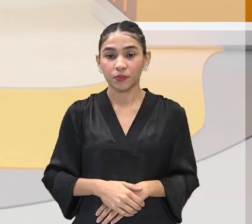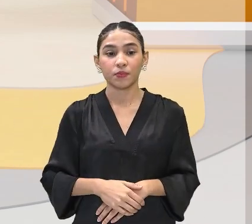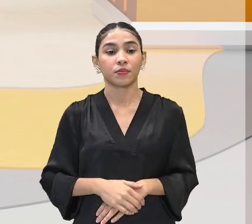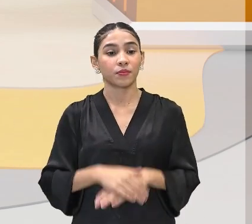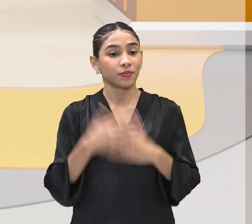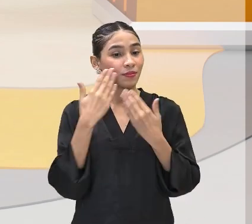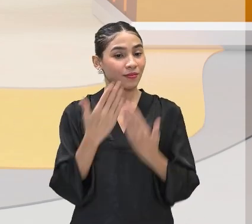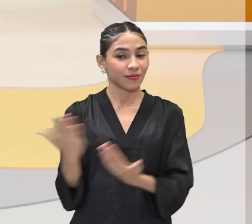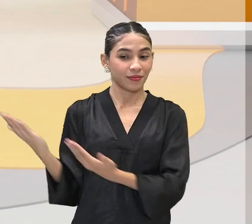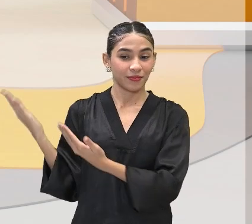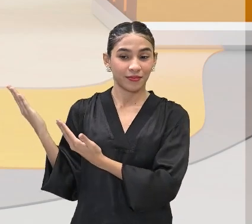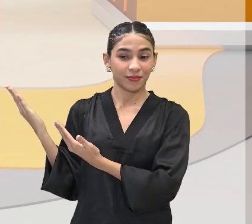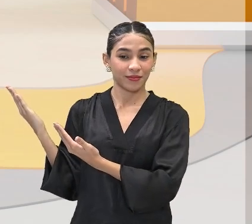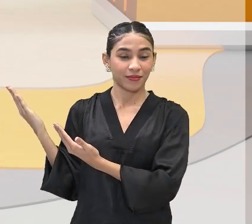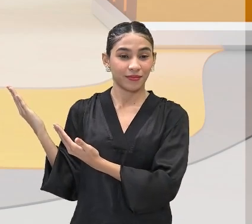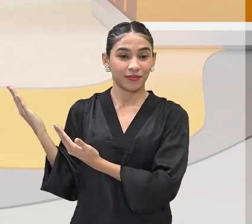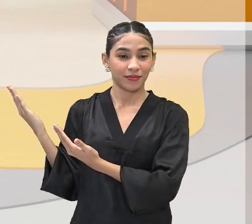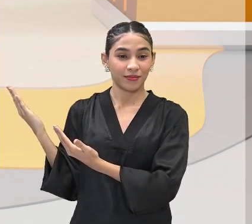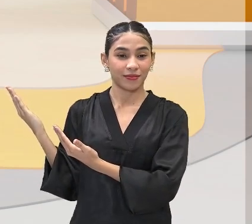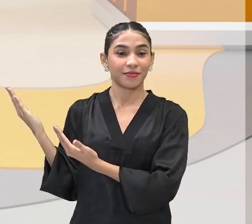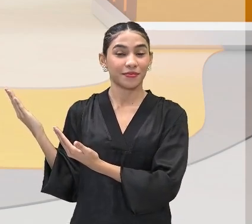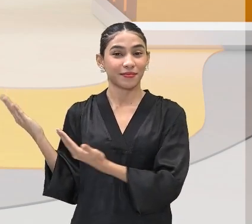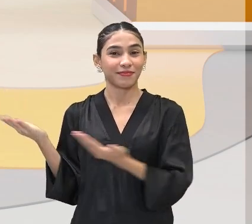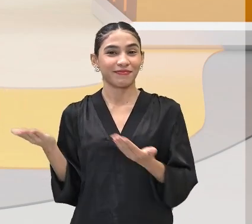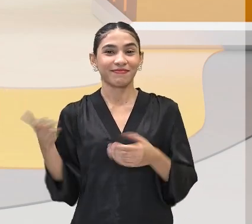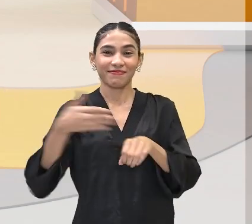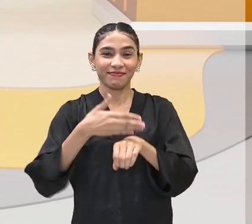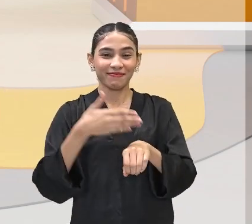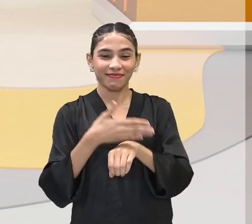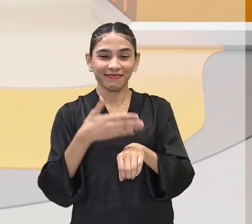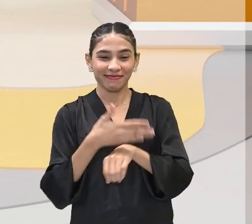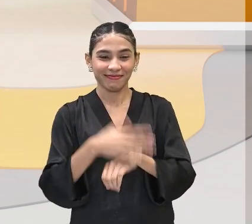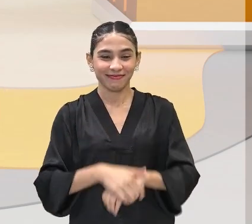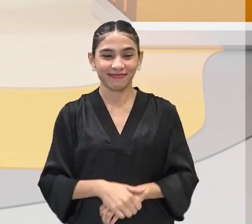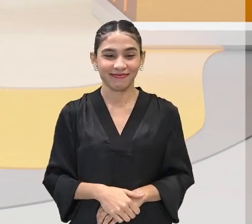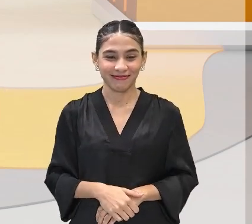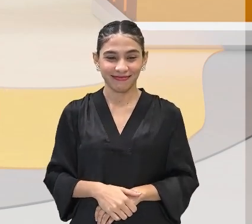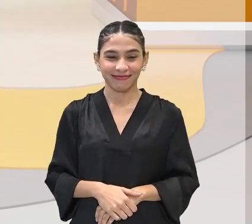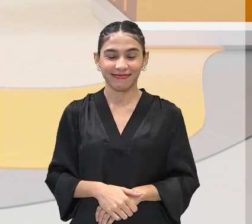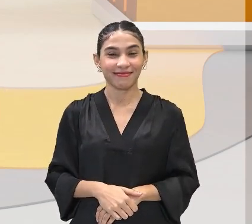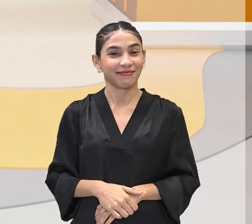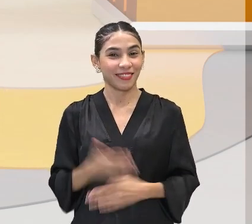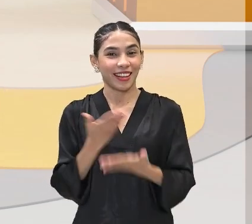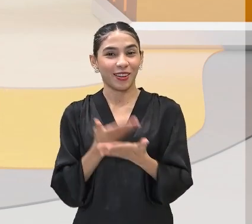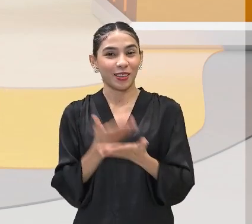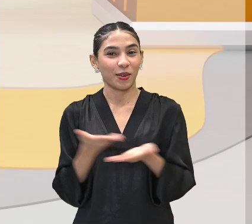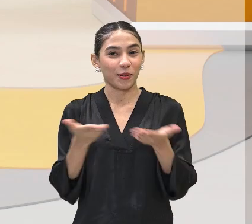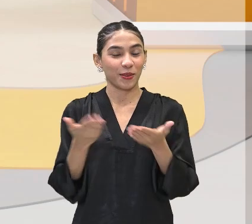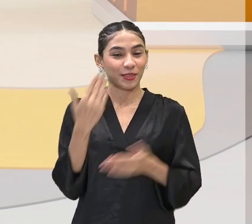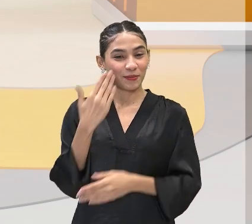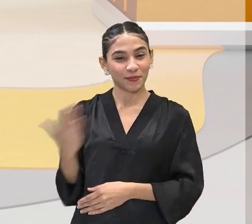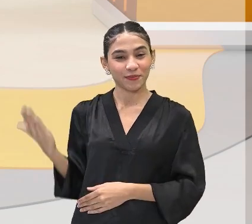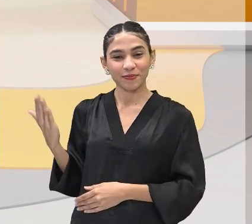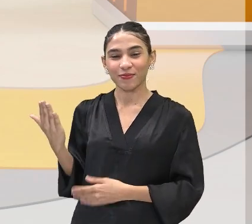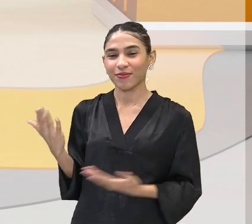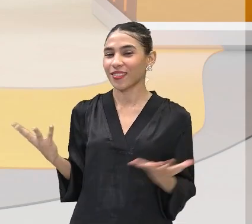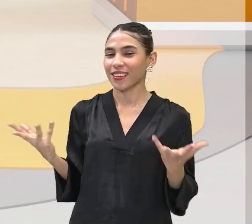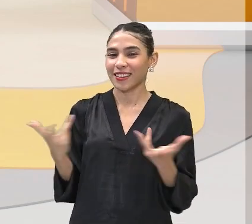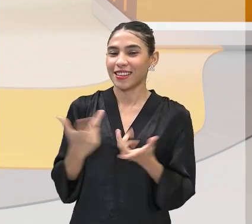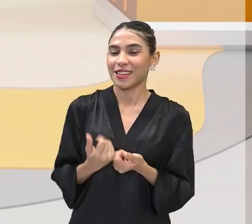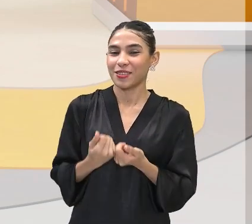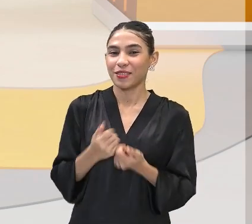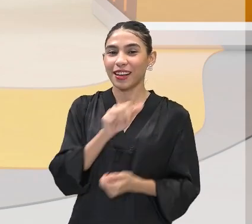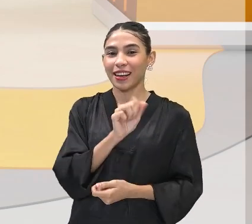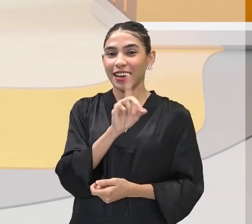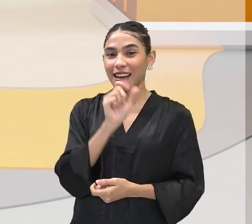chamamos para participar desta nossa aula. Nosso querido Adam